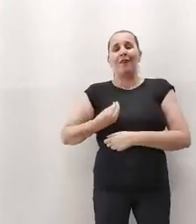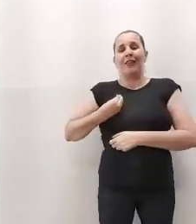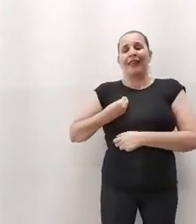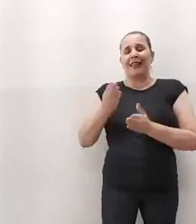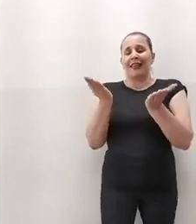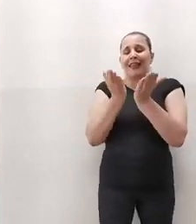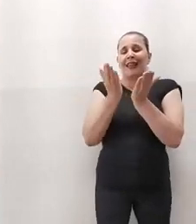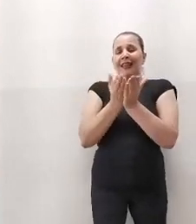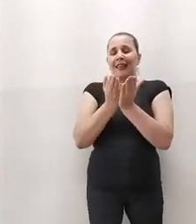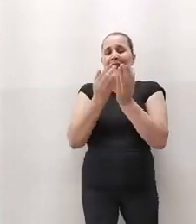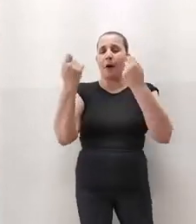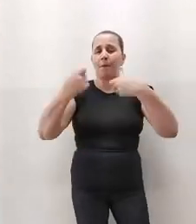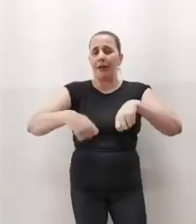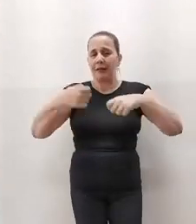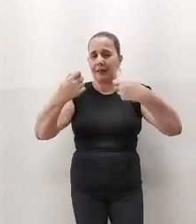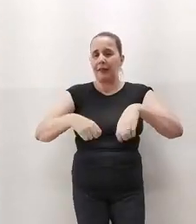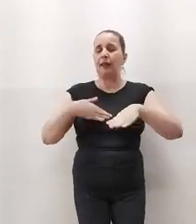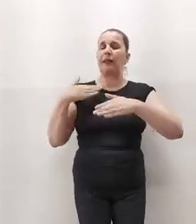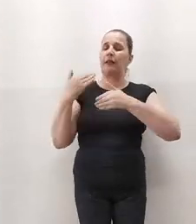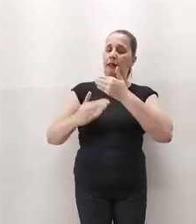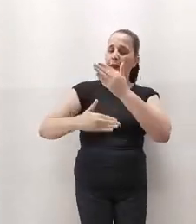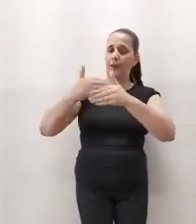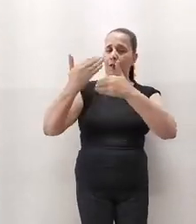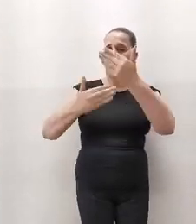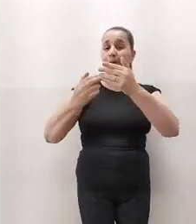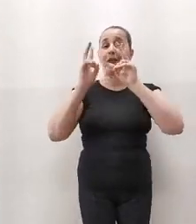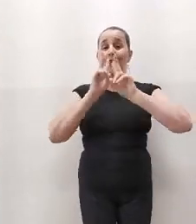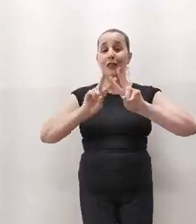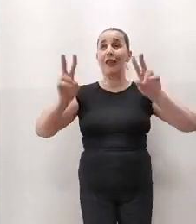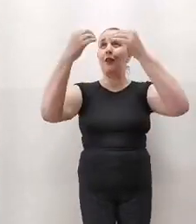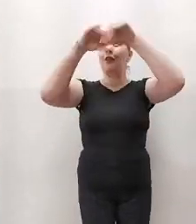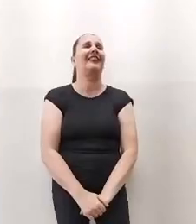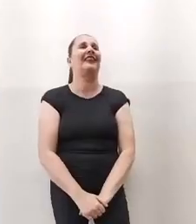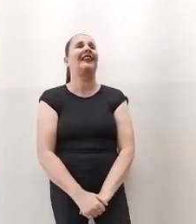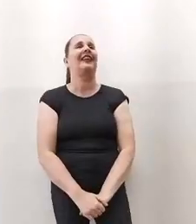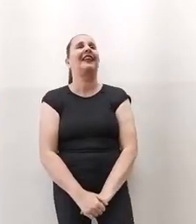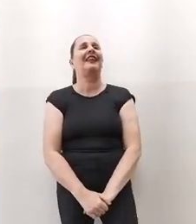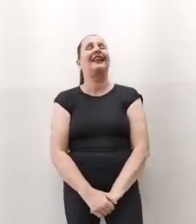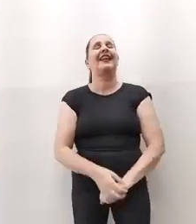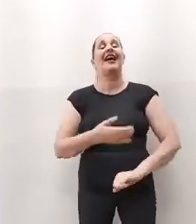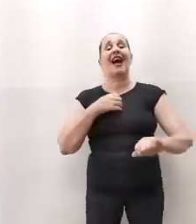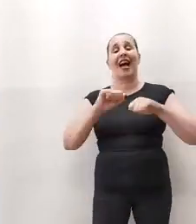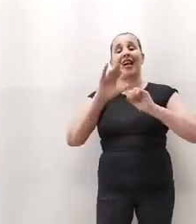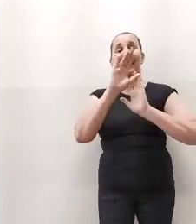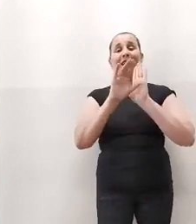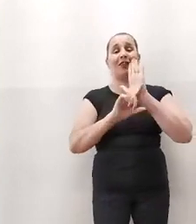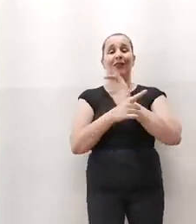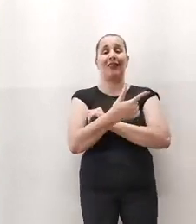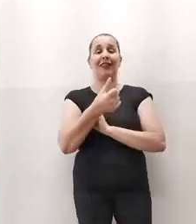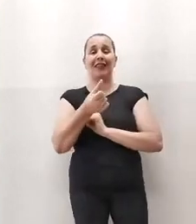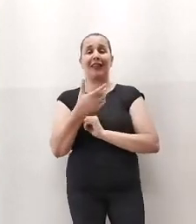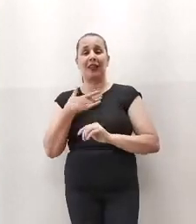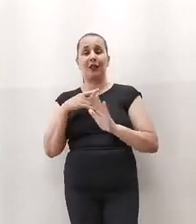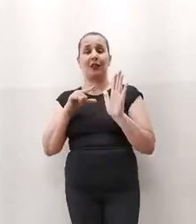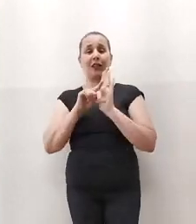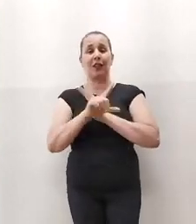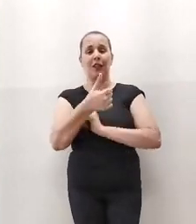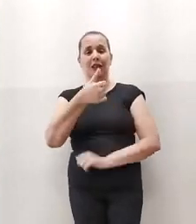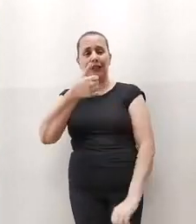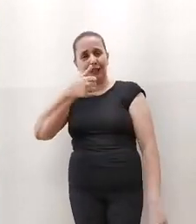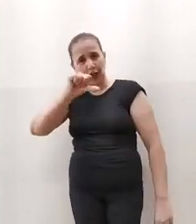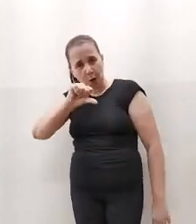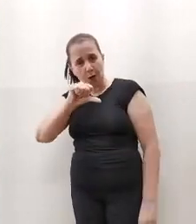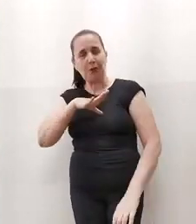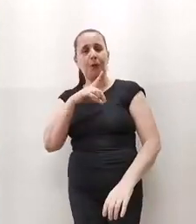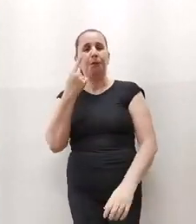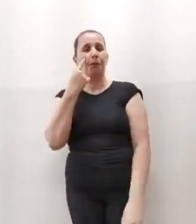cristã precisa caminhar. Visão celestial. Atos capítulo 26, versículo 19.